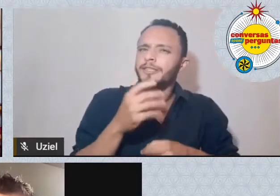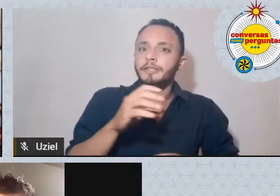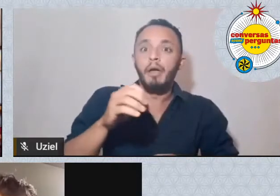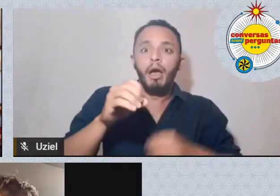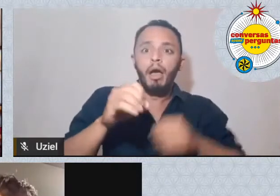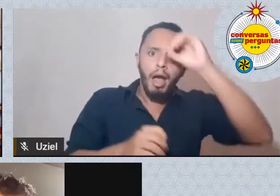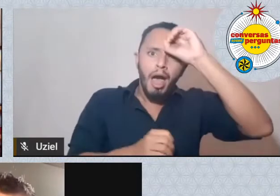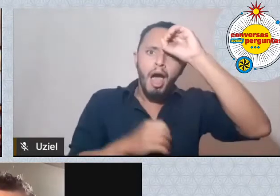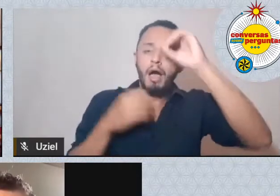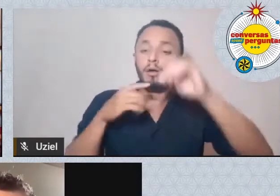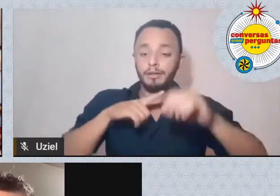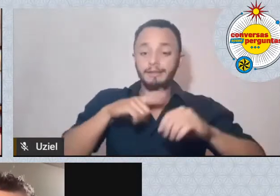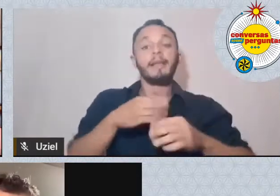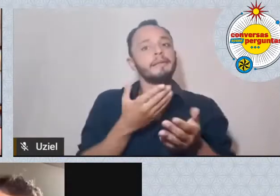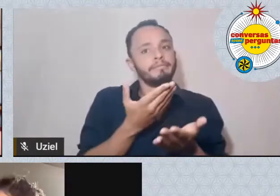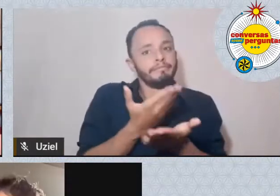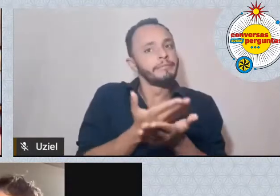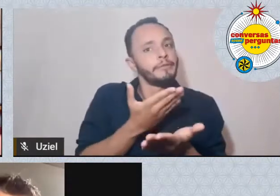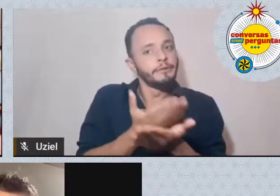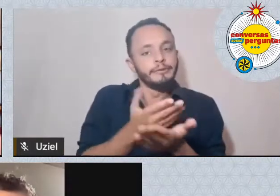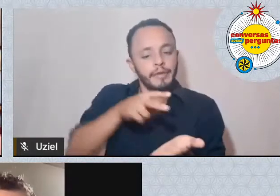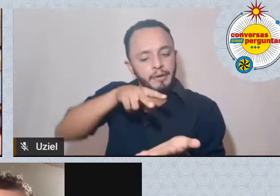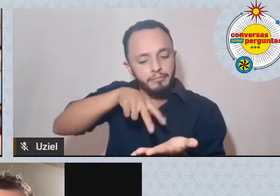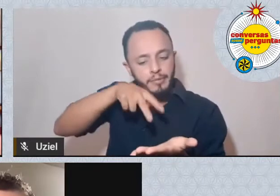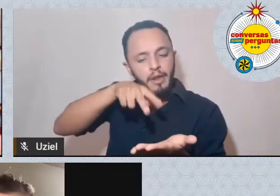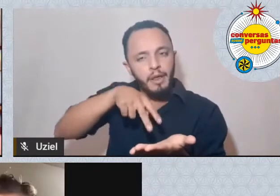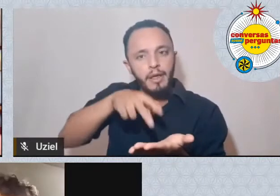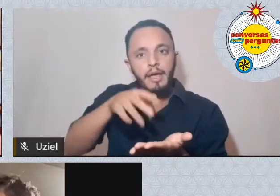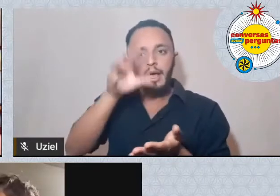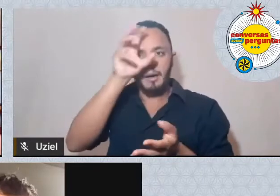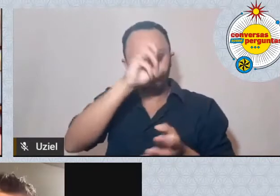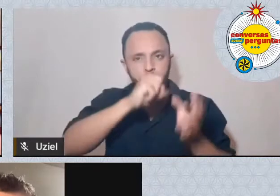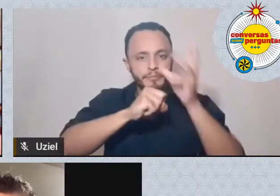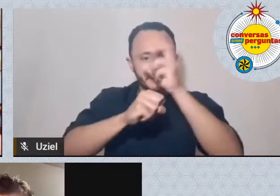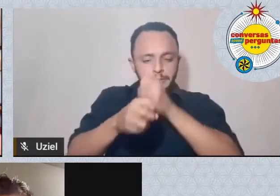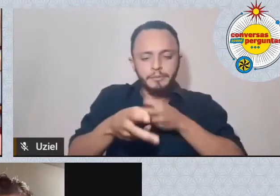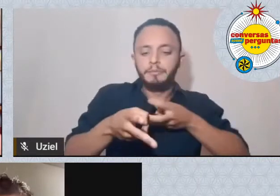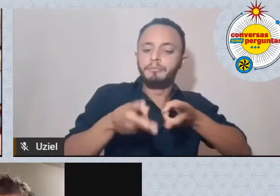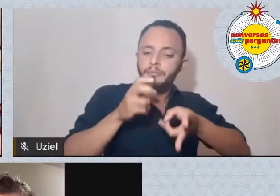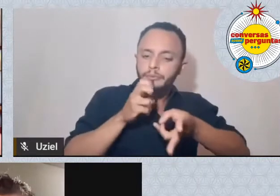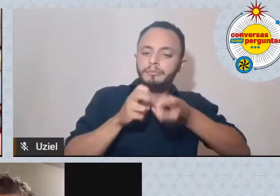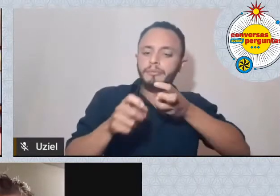voltar a estudar, a ter um respeito pelo saber, começar de novo.